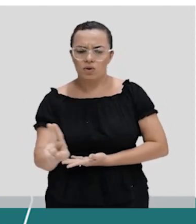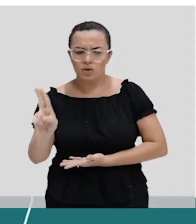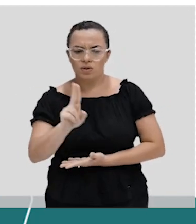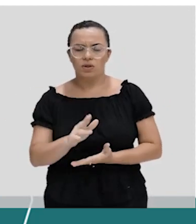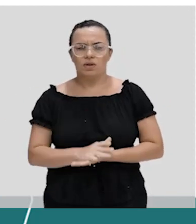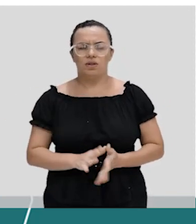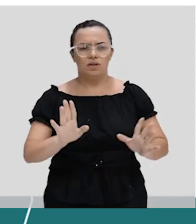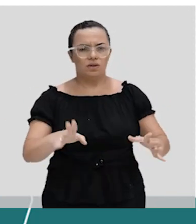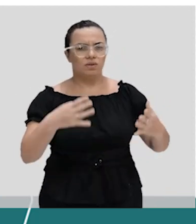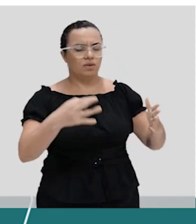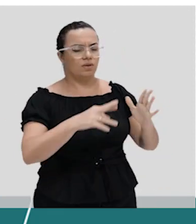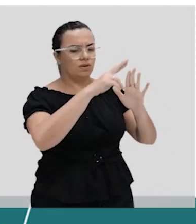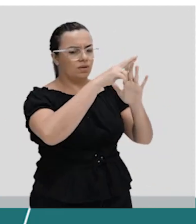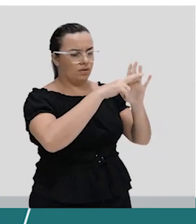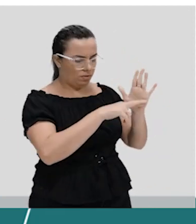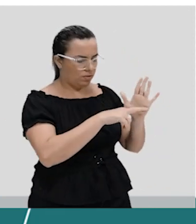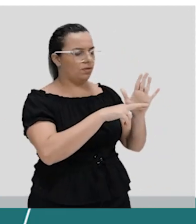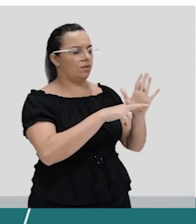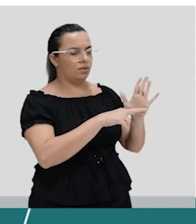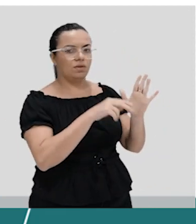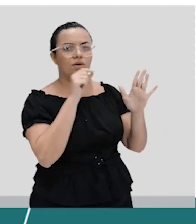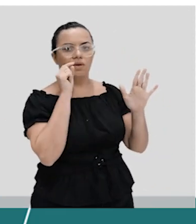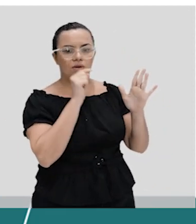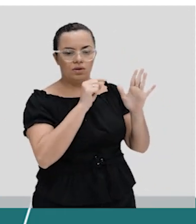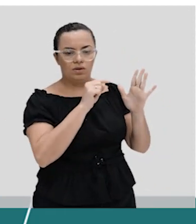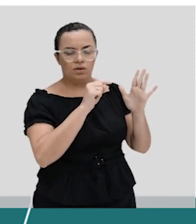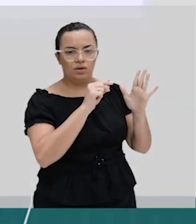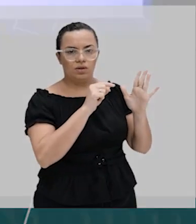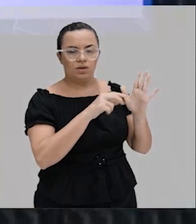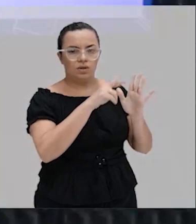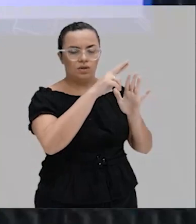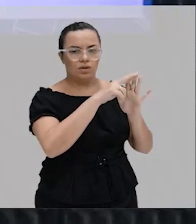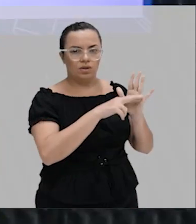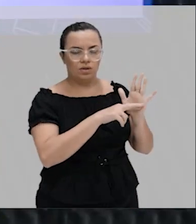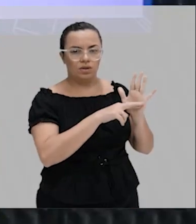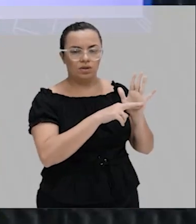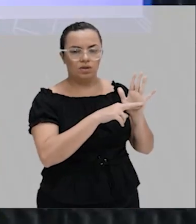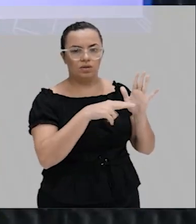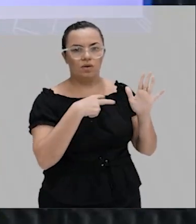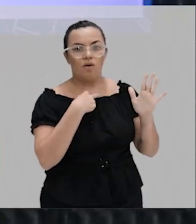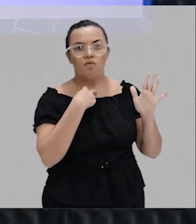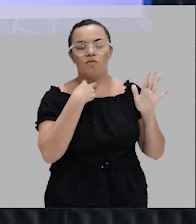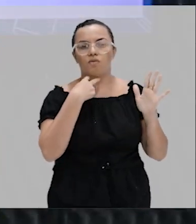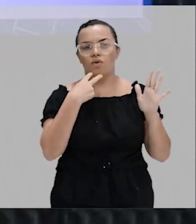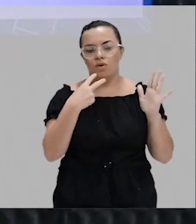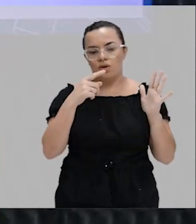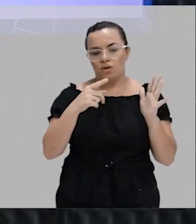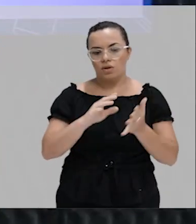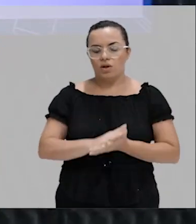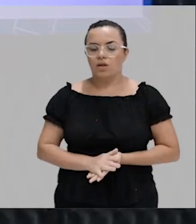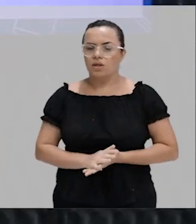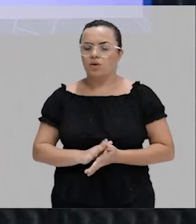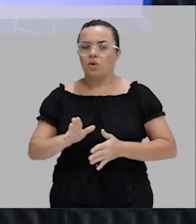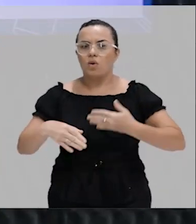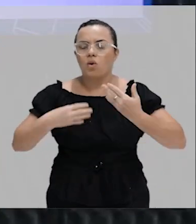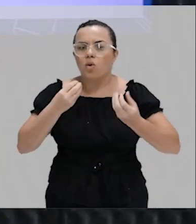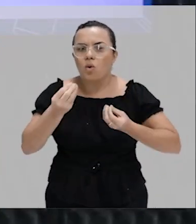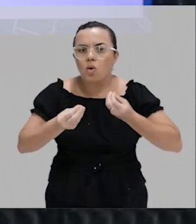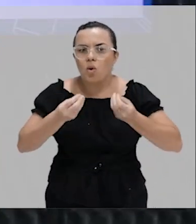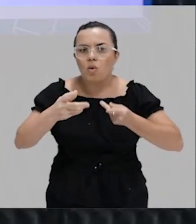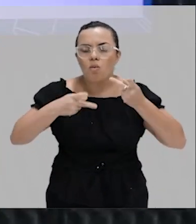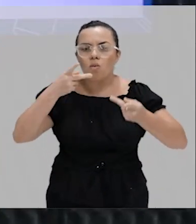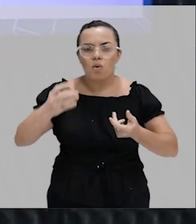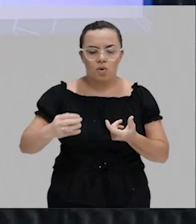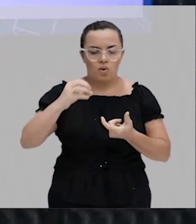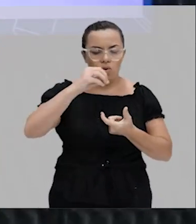algumas regrinhas, como a questão da tonicidade das palavras. Se a palavra é uma palavra oxítona, né, onde a